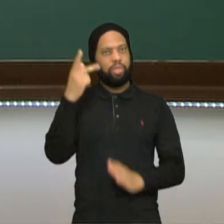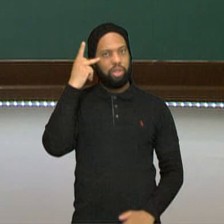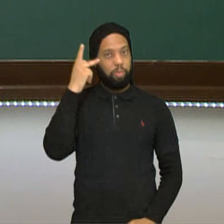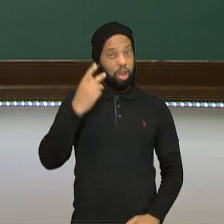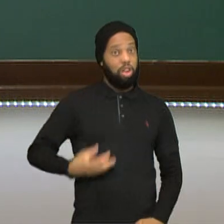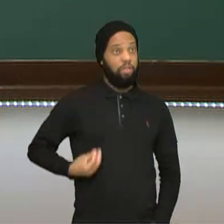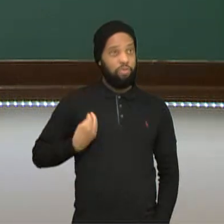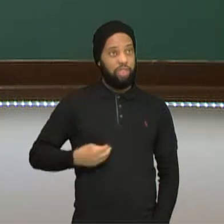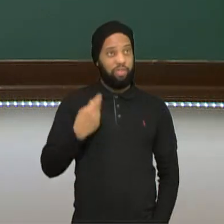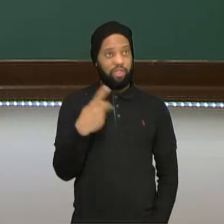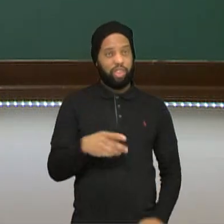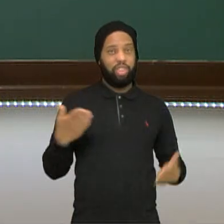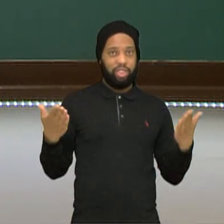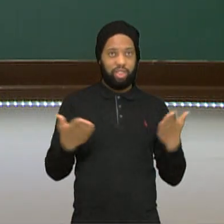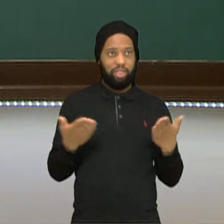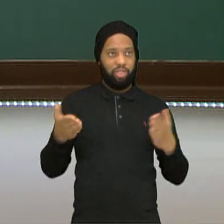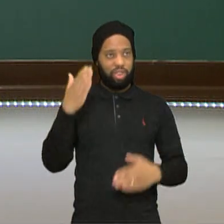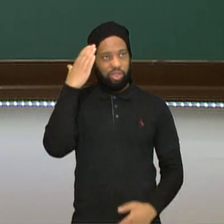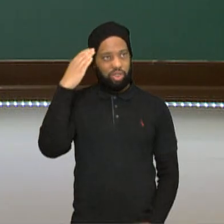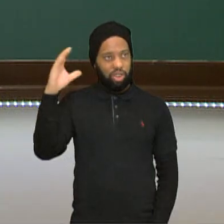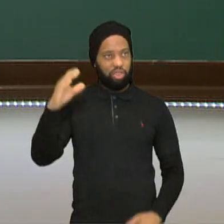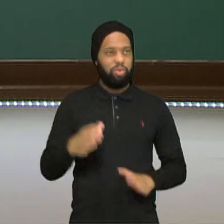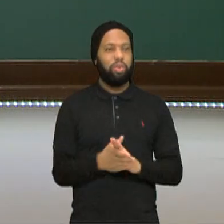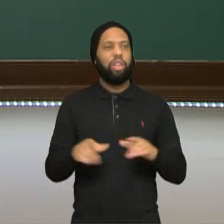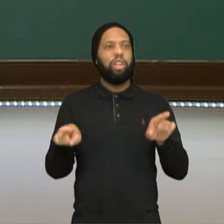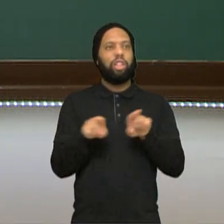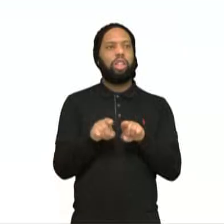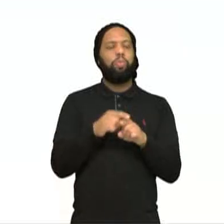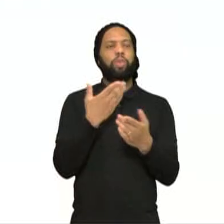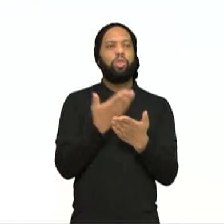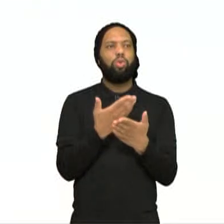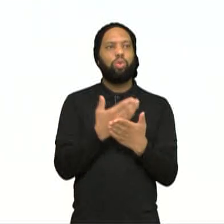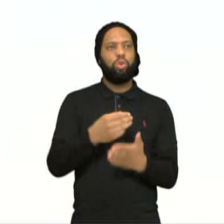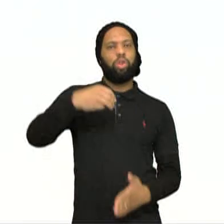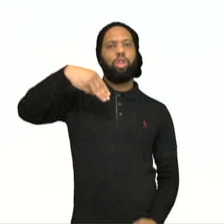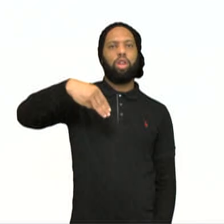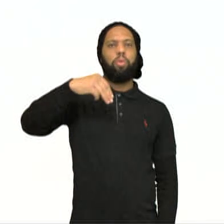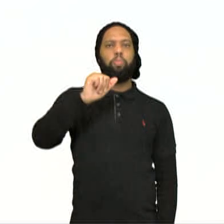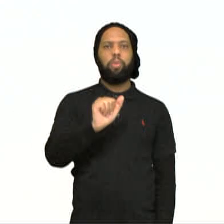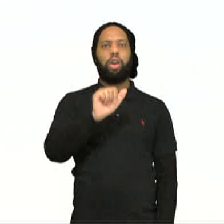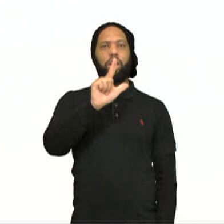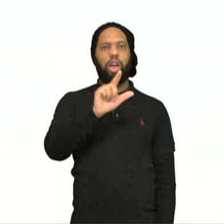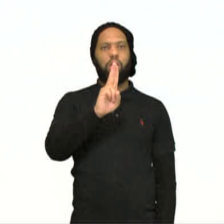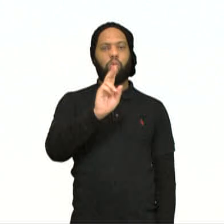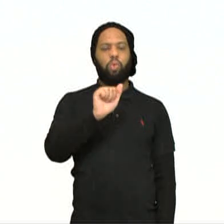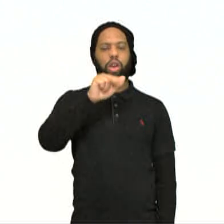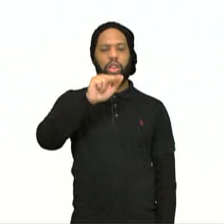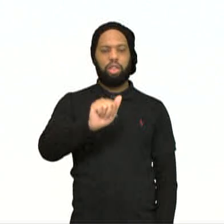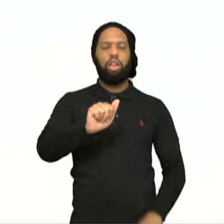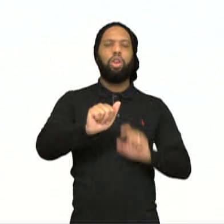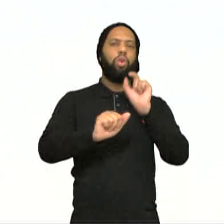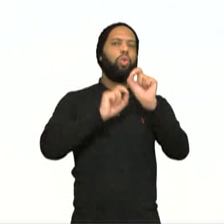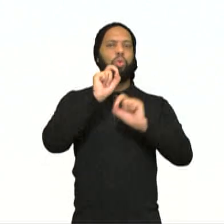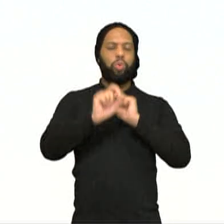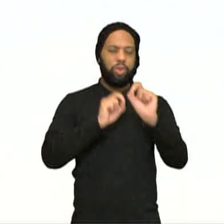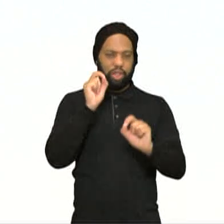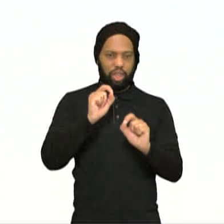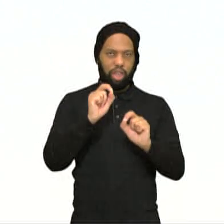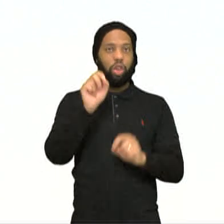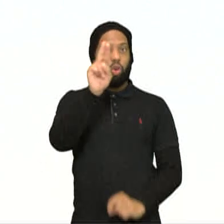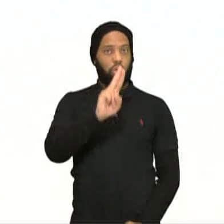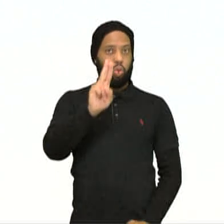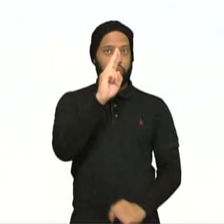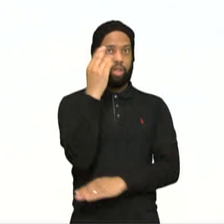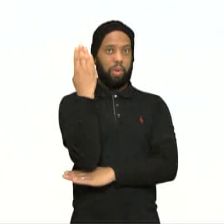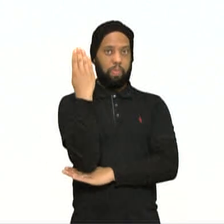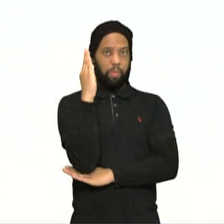aqui em Curitiba, tá? Conhecemos também a Maluana, né? O que é a Maluana? É um artefato feito de